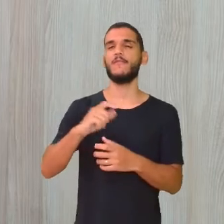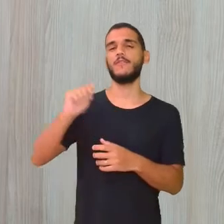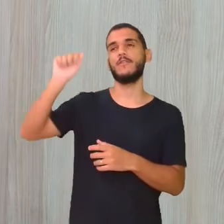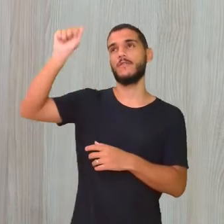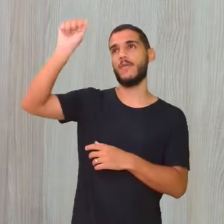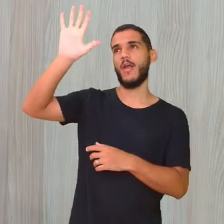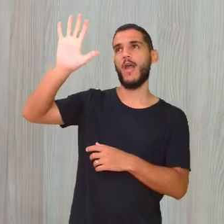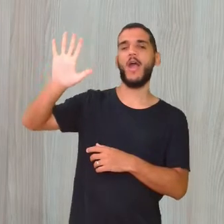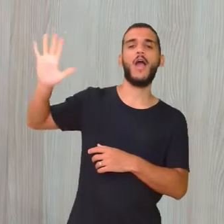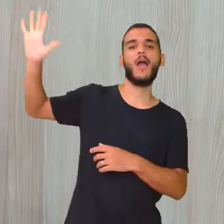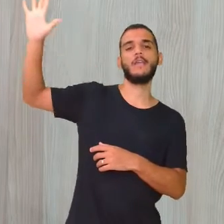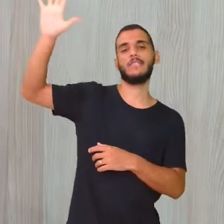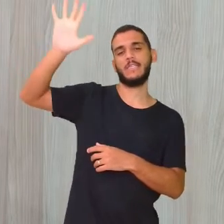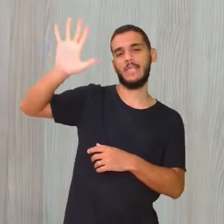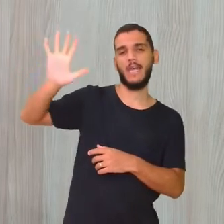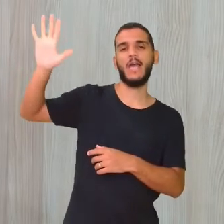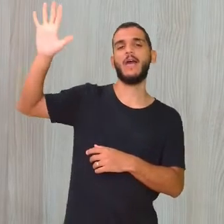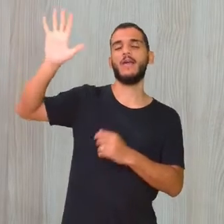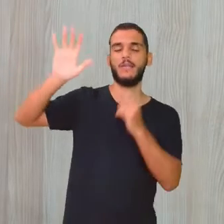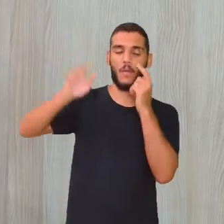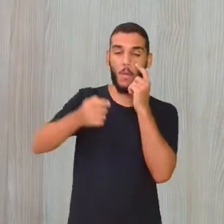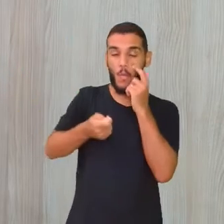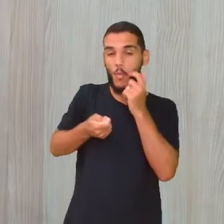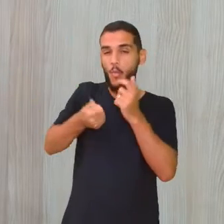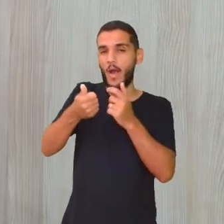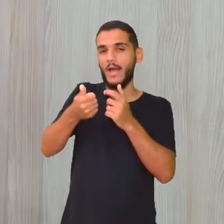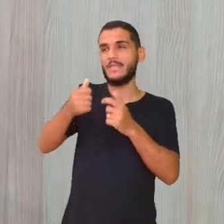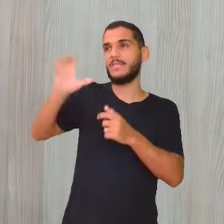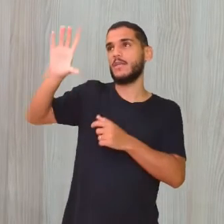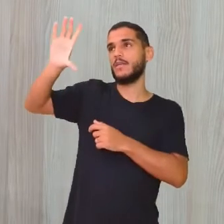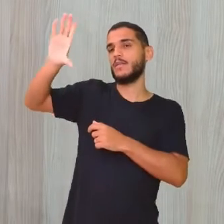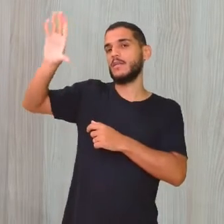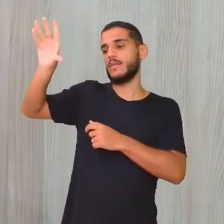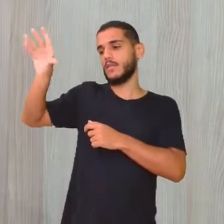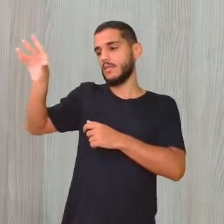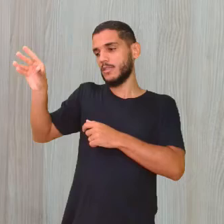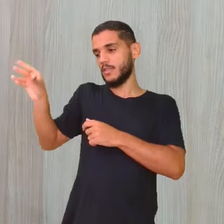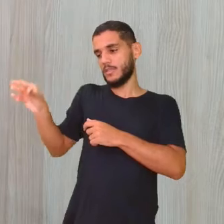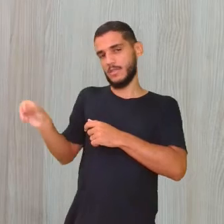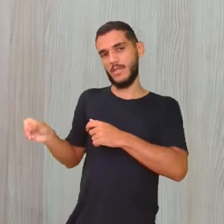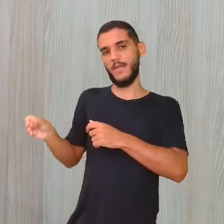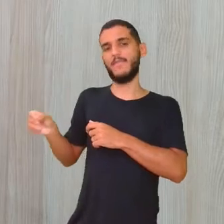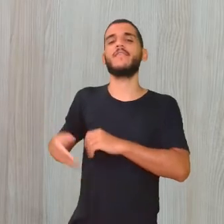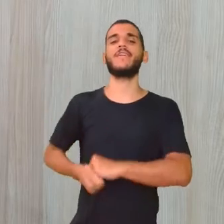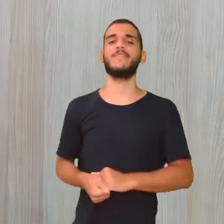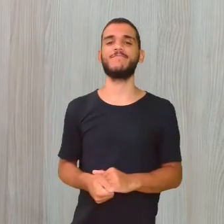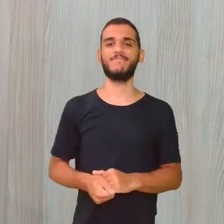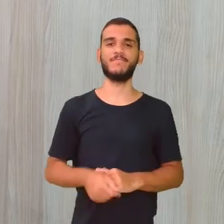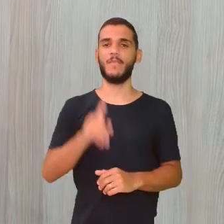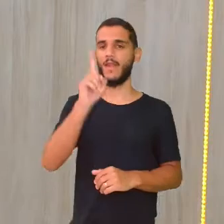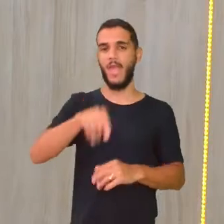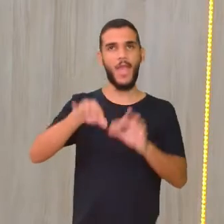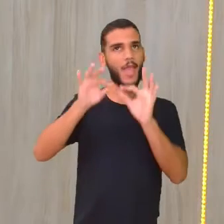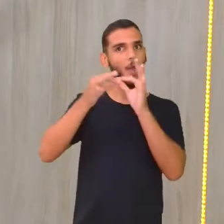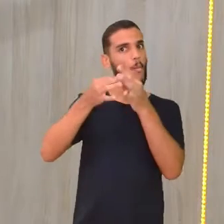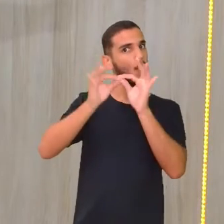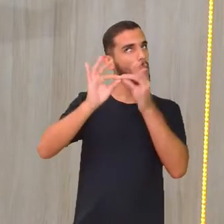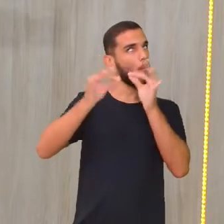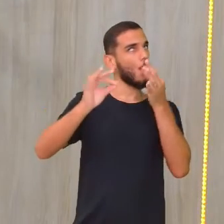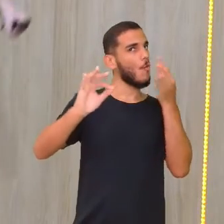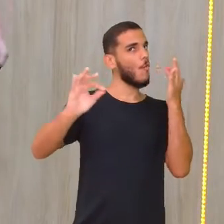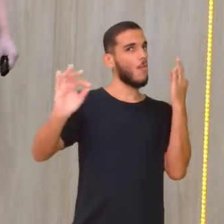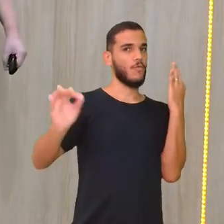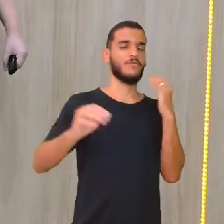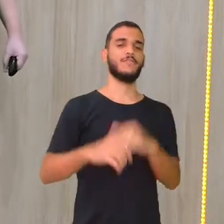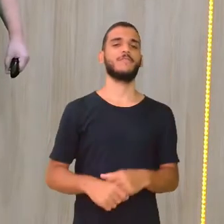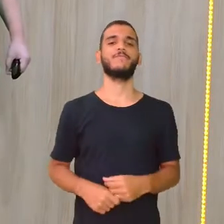asiático, naquela região, quase que na África, naquele meio termozinho ali, pessoal. Longe para chuchu. E essa questão de